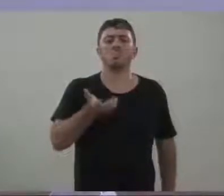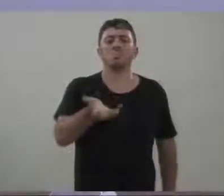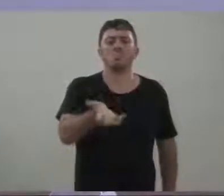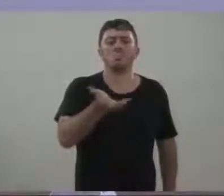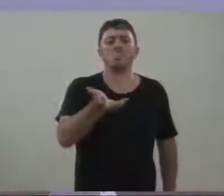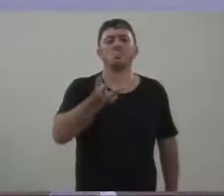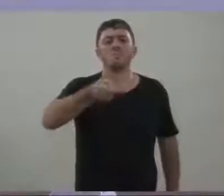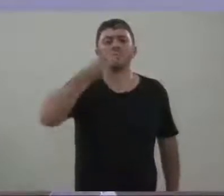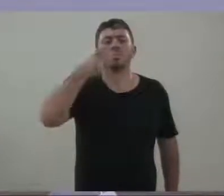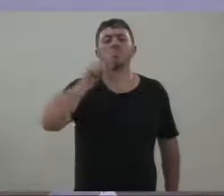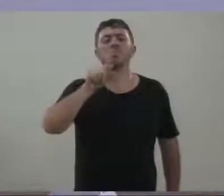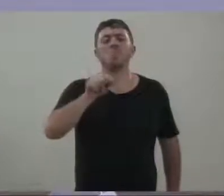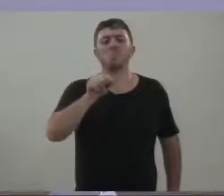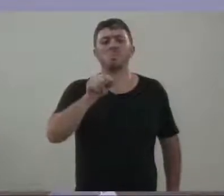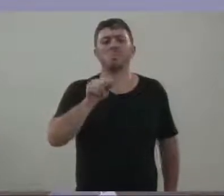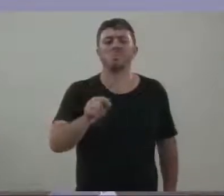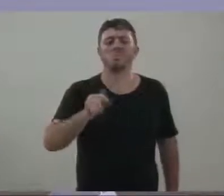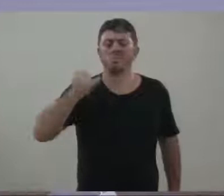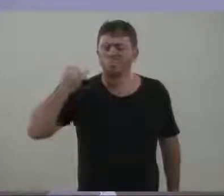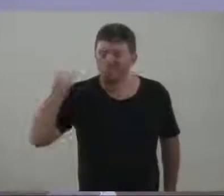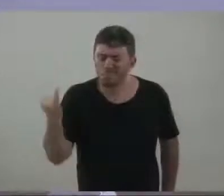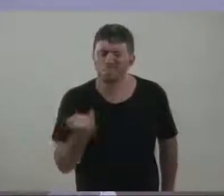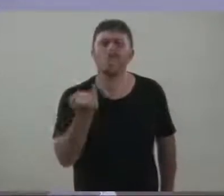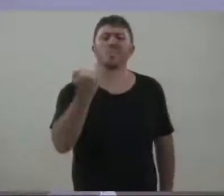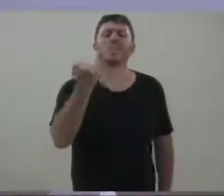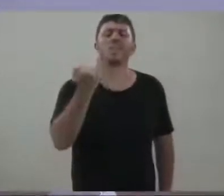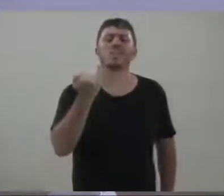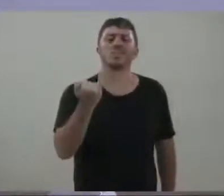importante. Porque nós sabemos